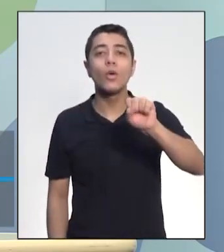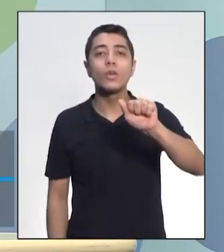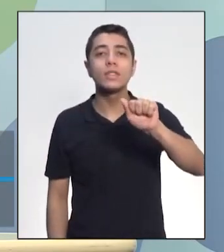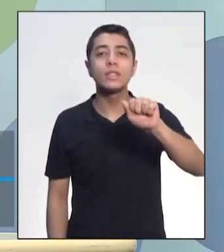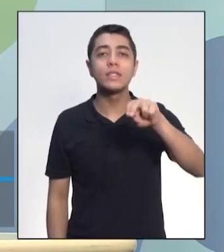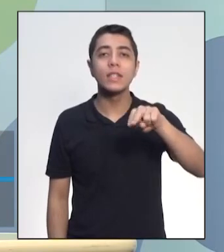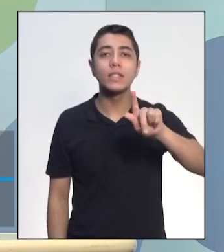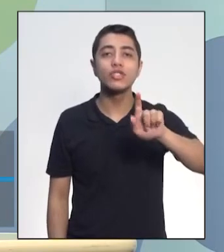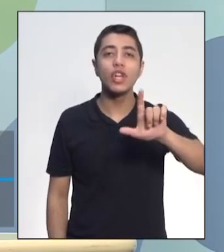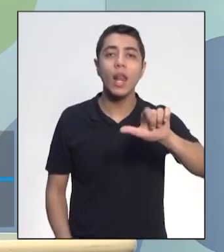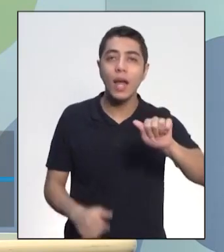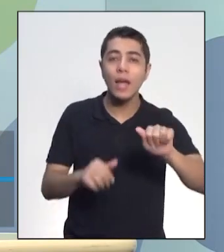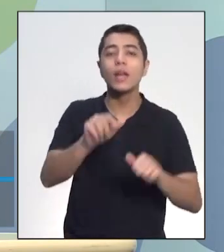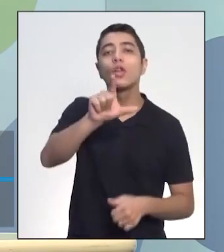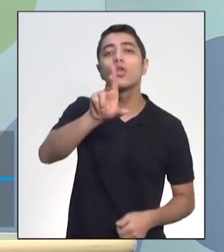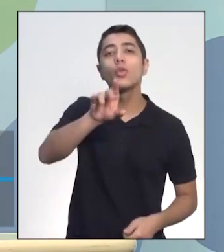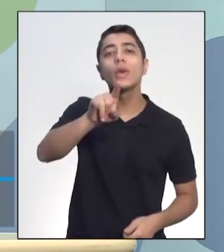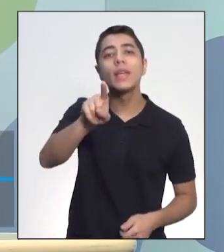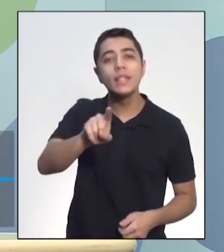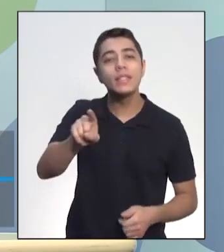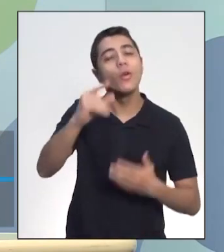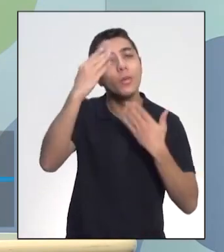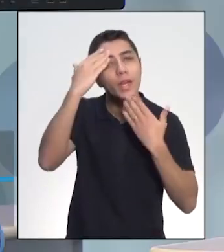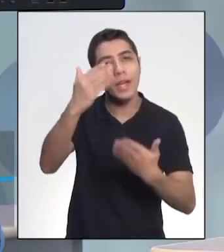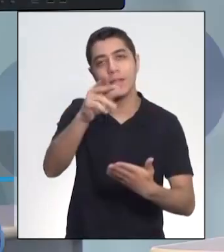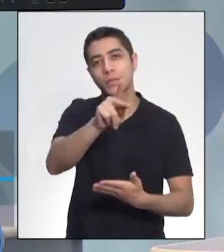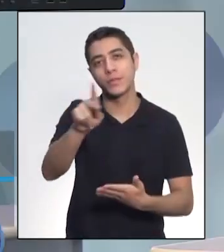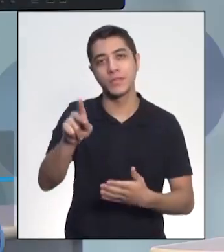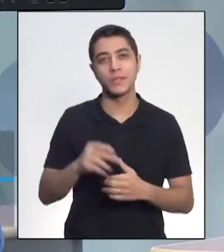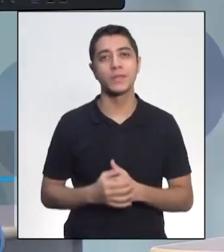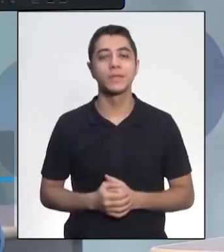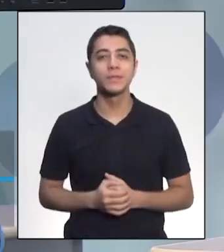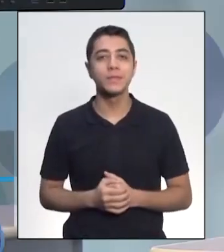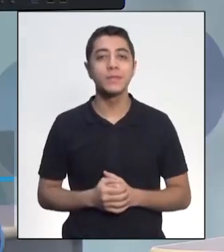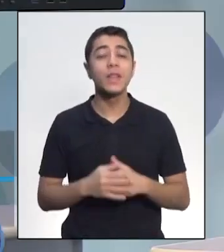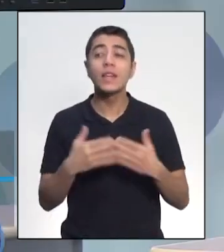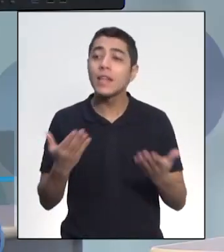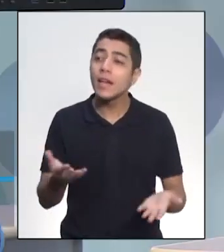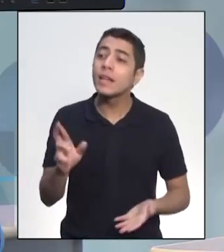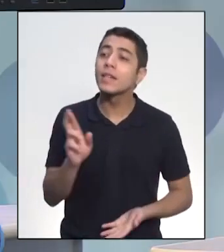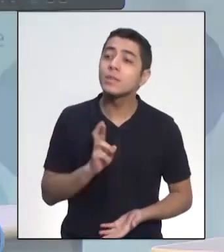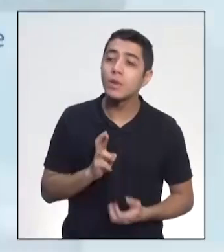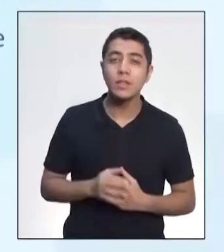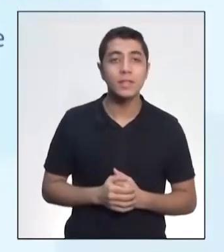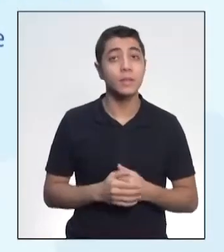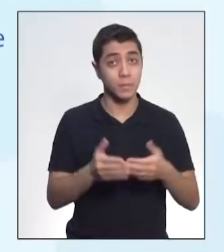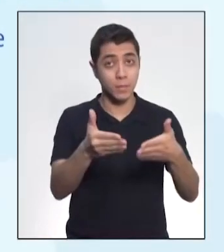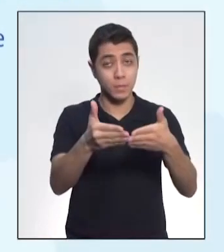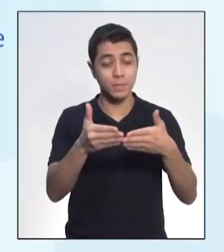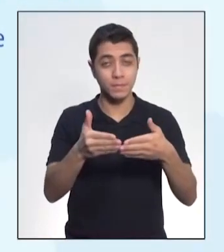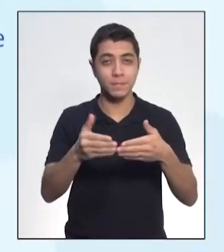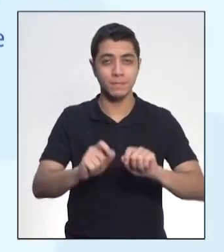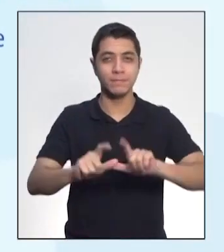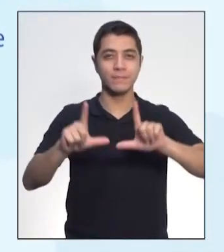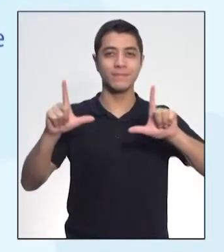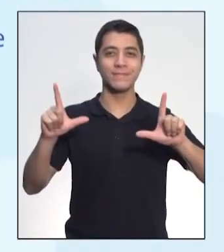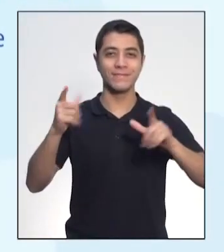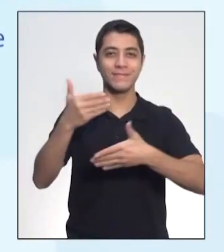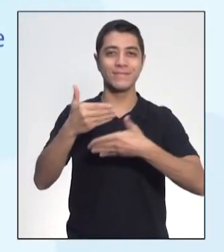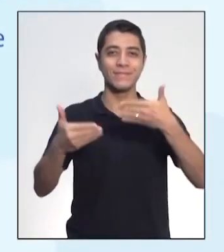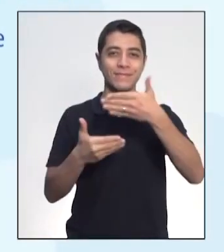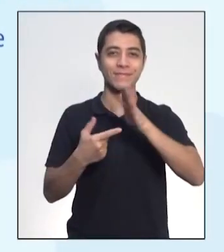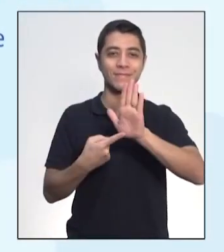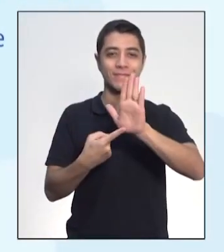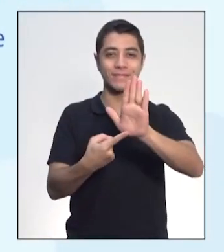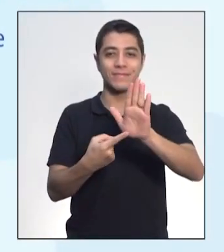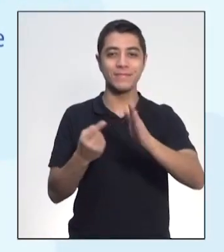professora Roberta, quais são as respostas corretas? Então, vamos para as respostas. Então, por favor, o slide de resposta. Então, nós temos aí, eu